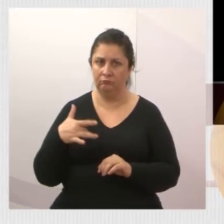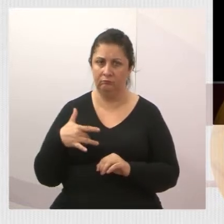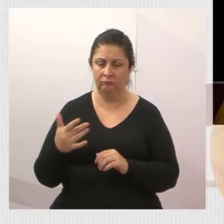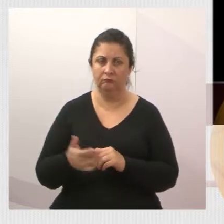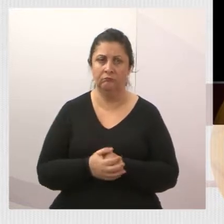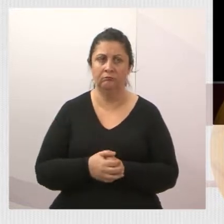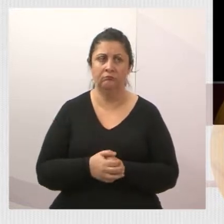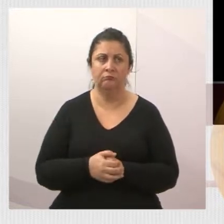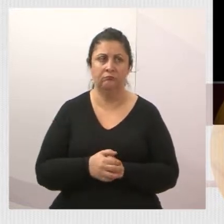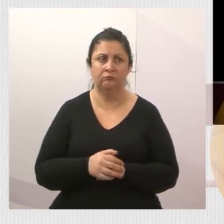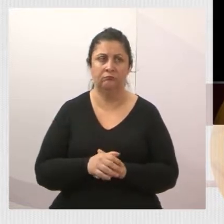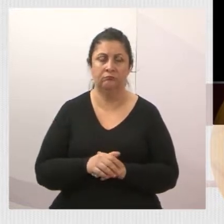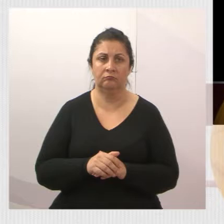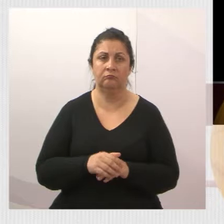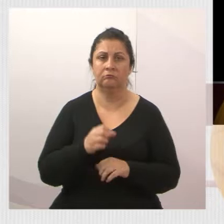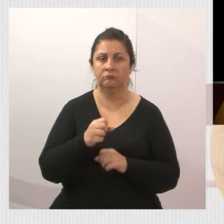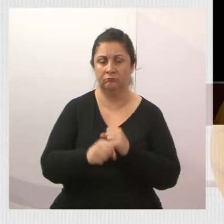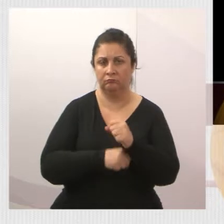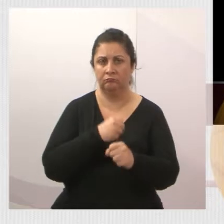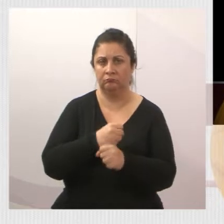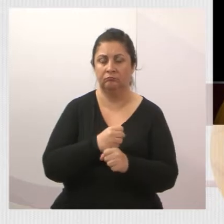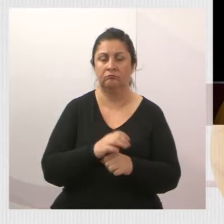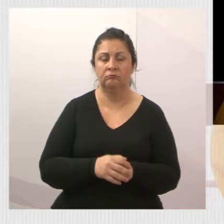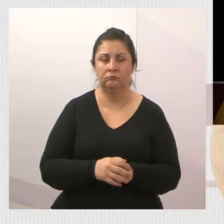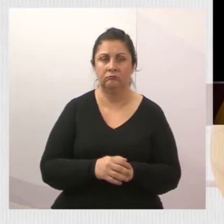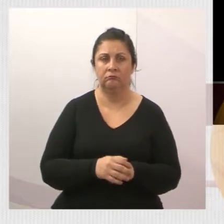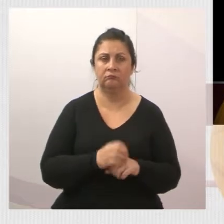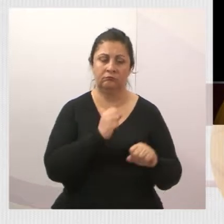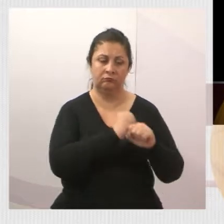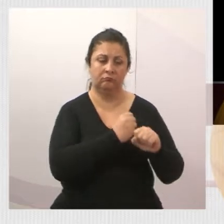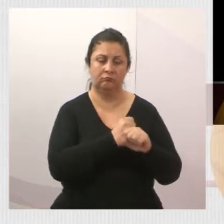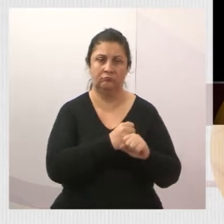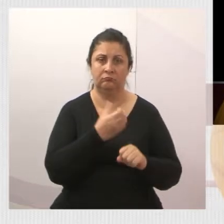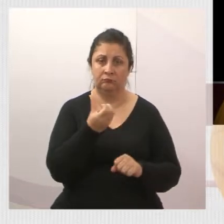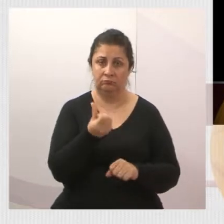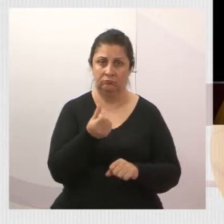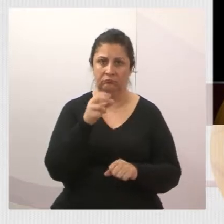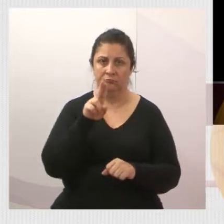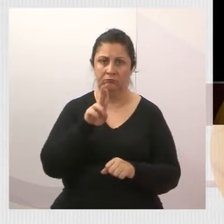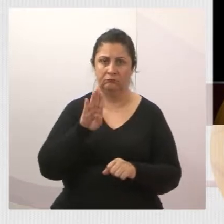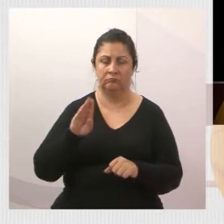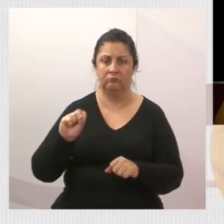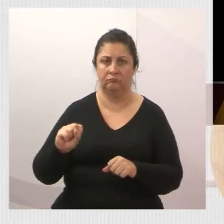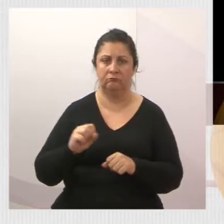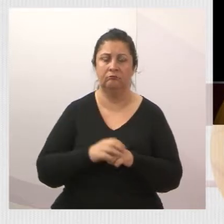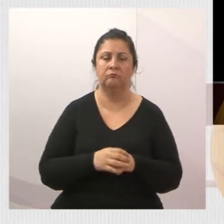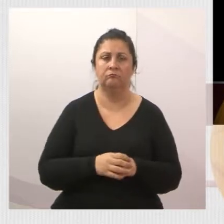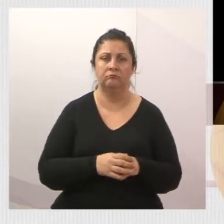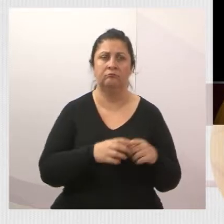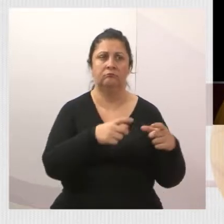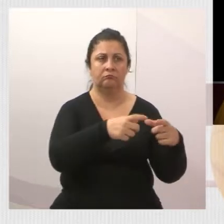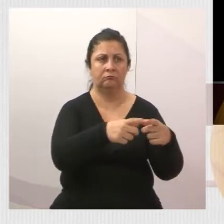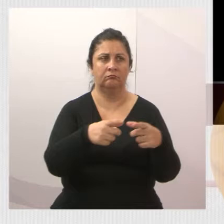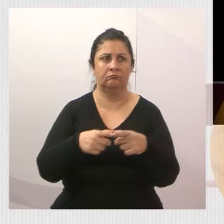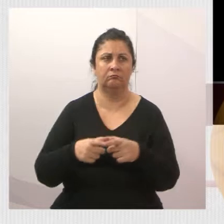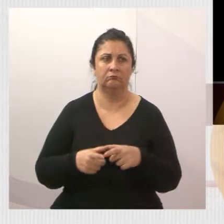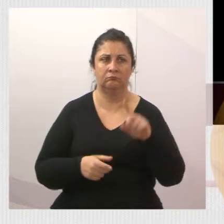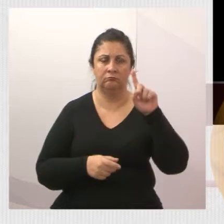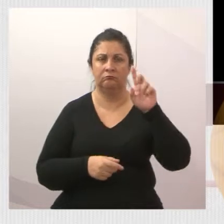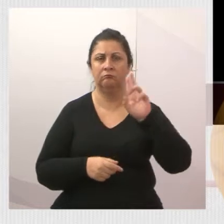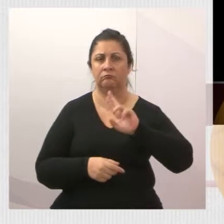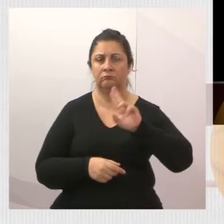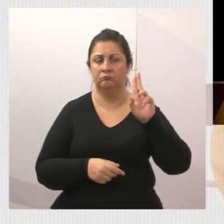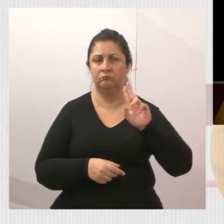está previsto para 2020 reforma de 6 UBSs da Santa Cruz dos Lázaros, Jardim Holanda,